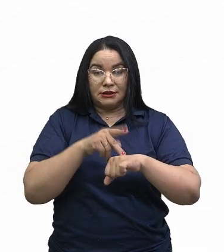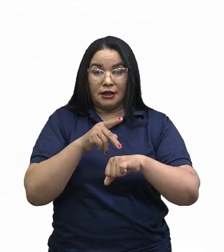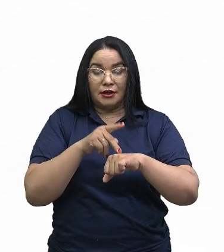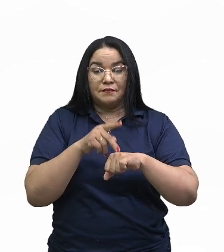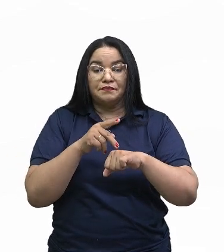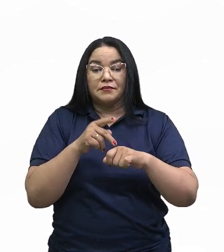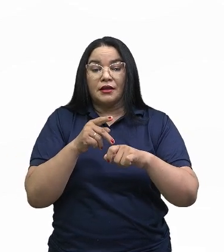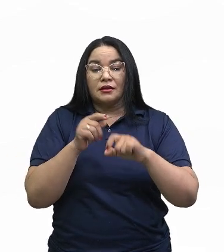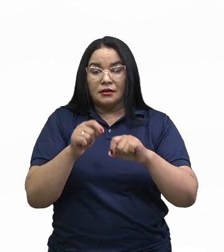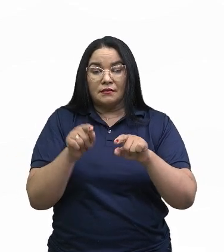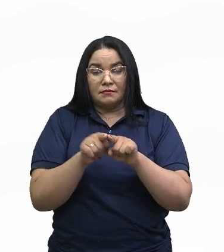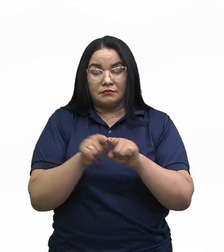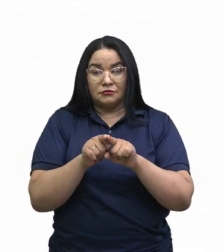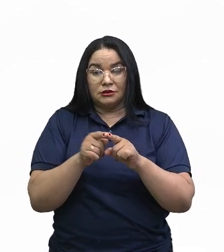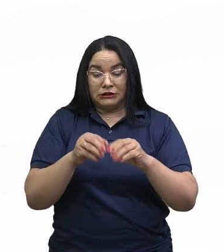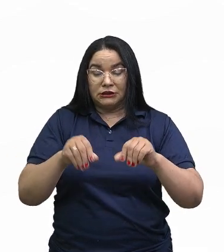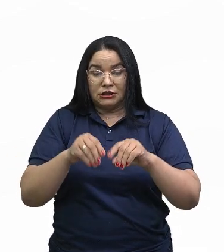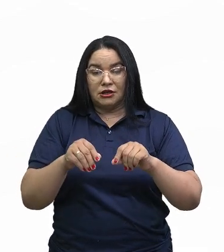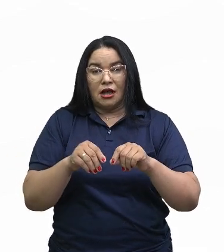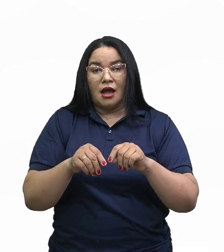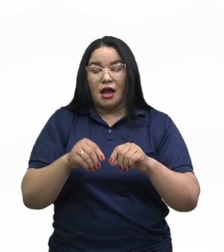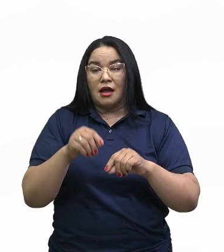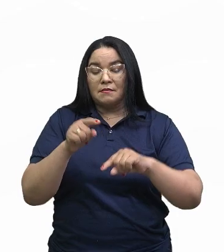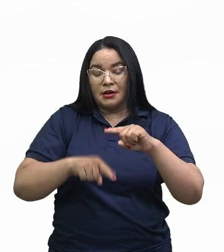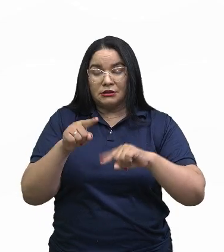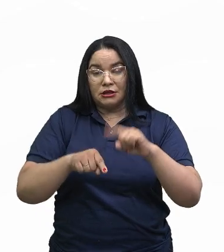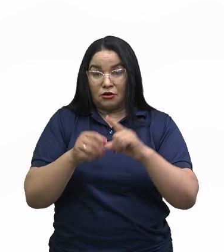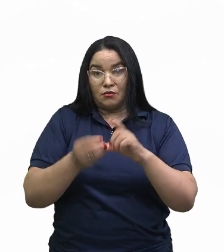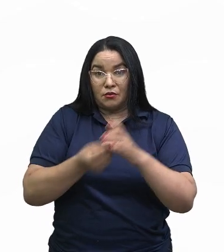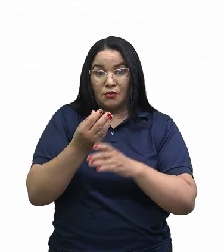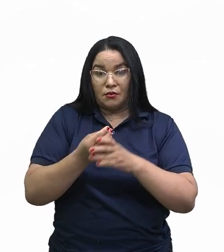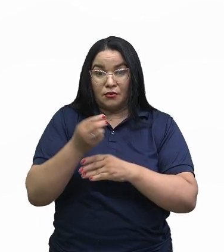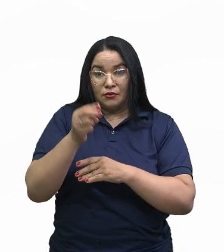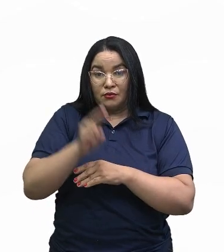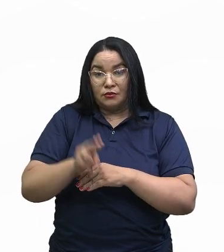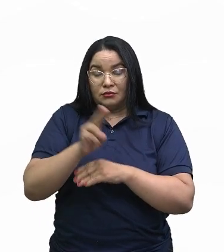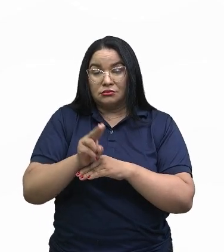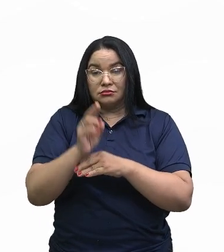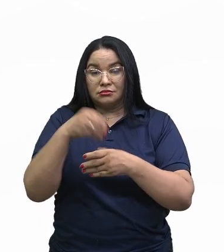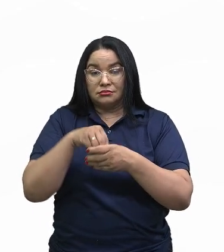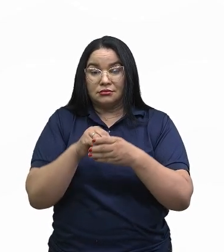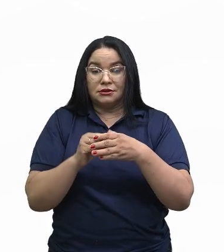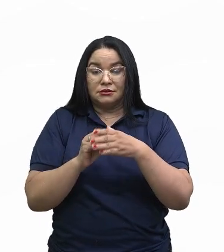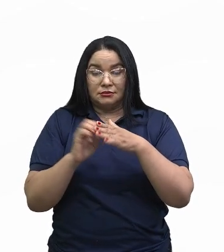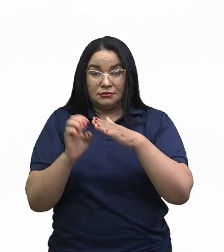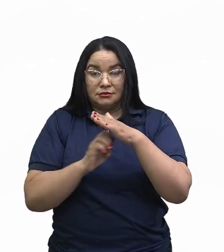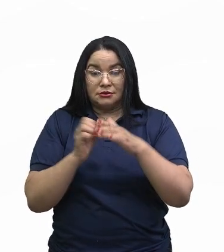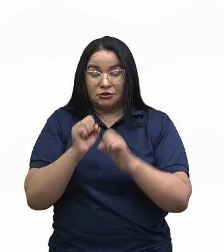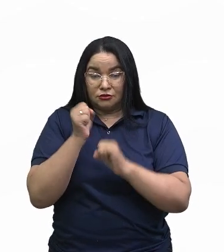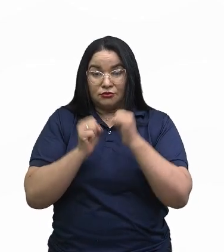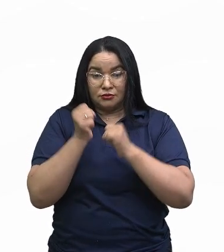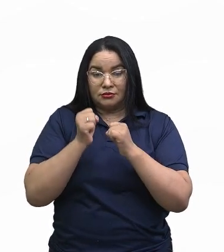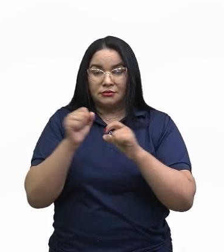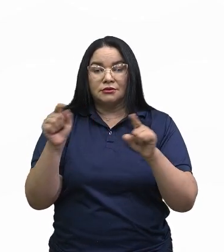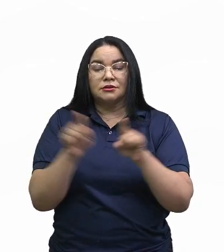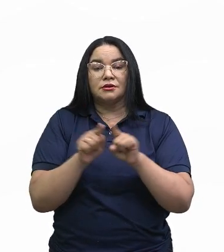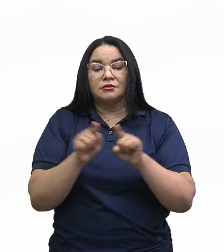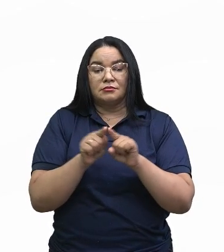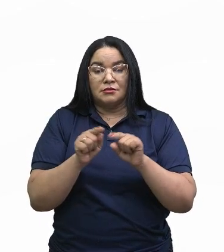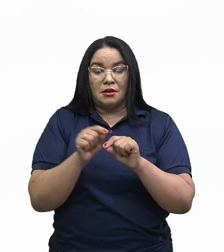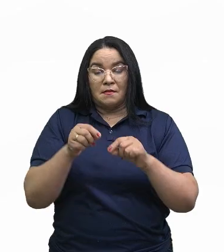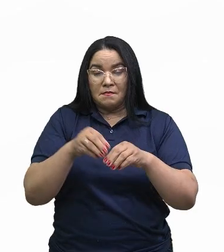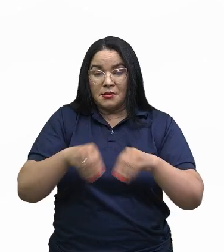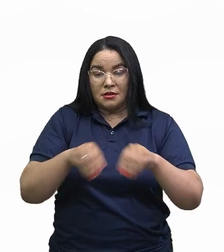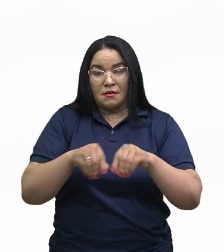serão utilizados em diversas atividades industriais e tecnológicas. Os minerais podem